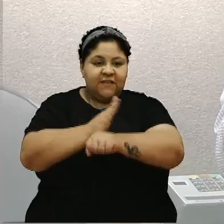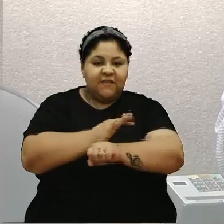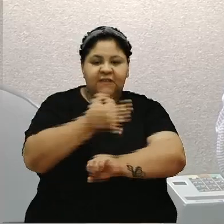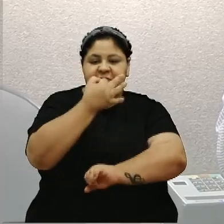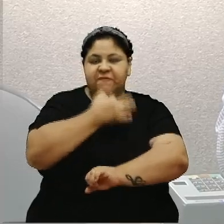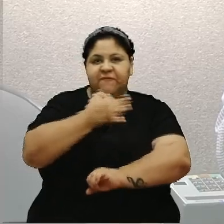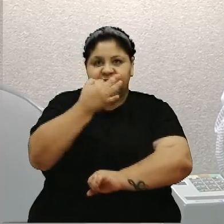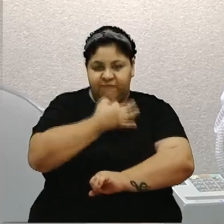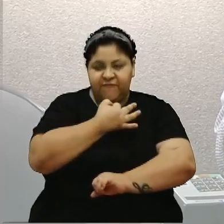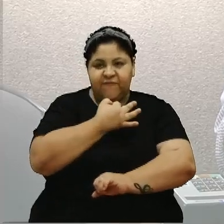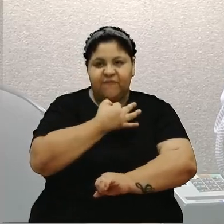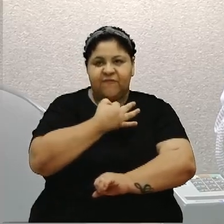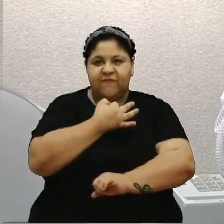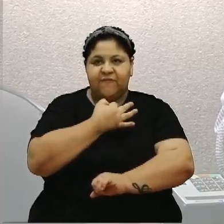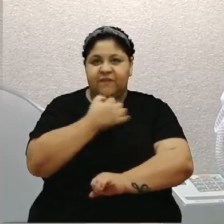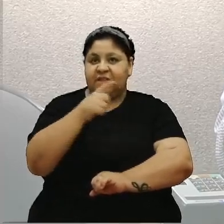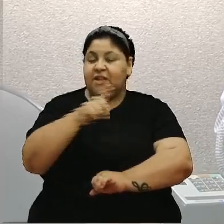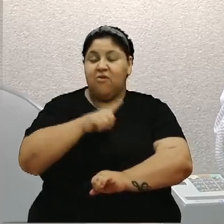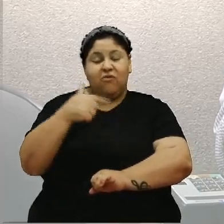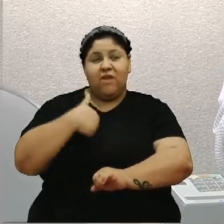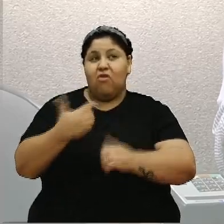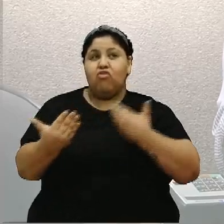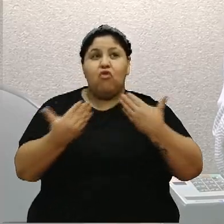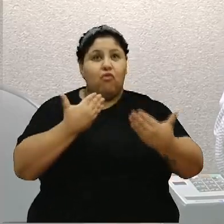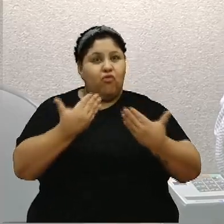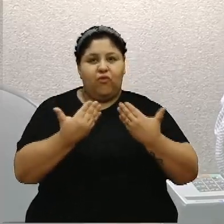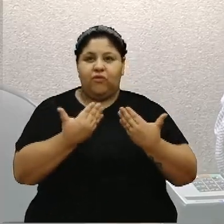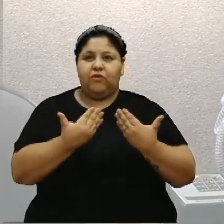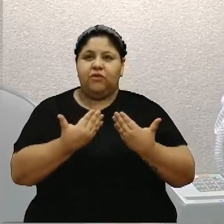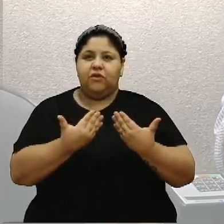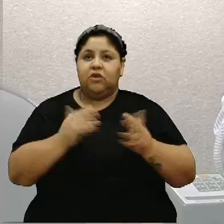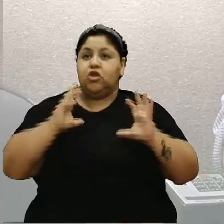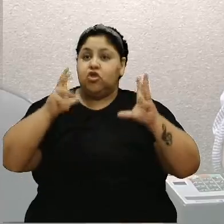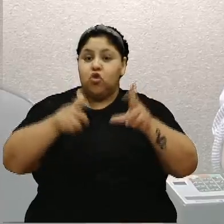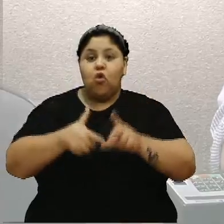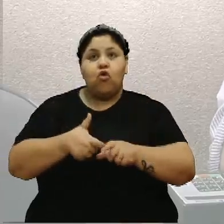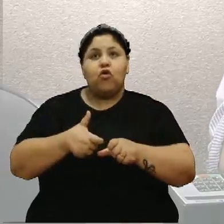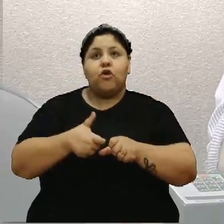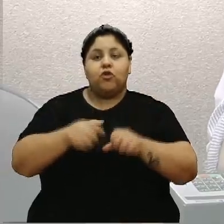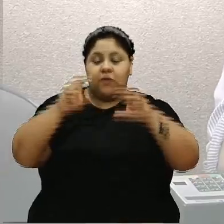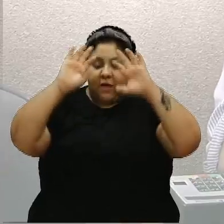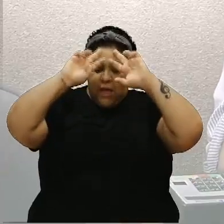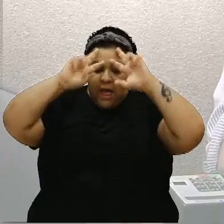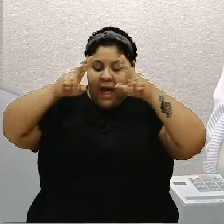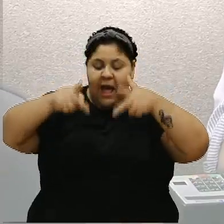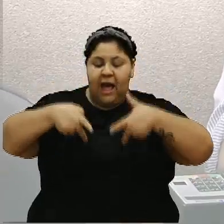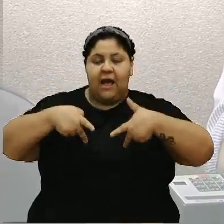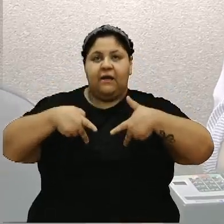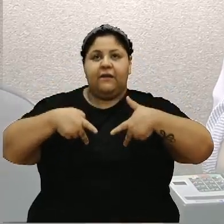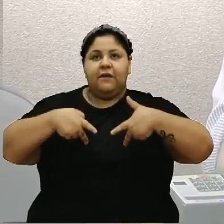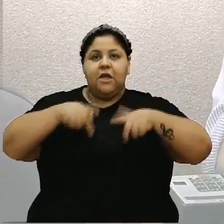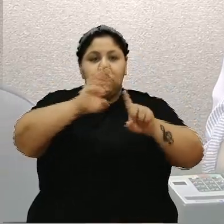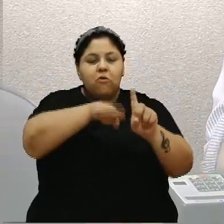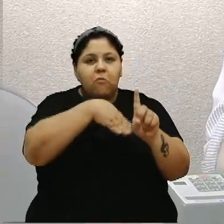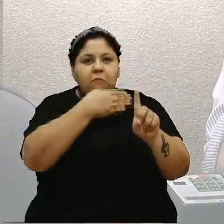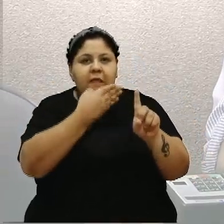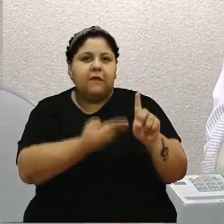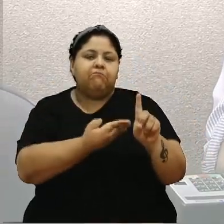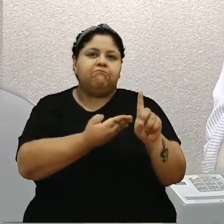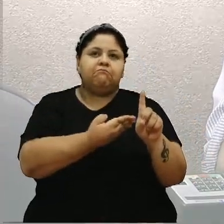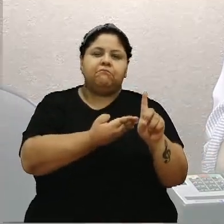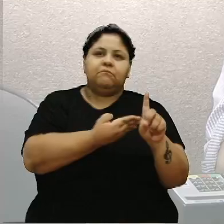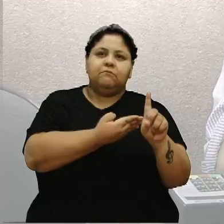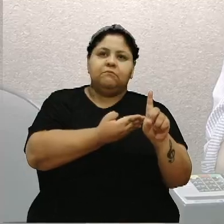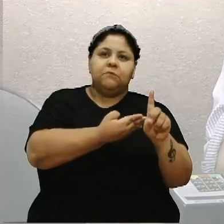de Caxias do Sul, e eu não tenho dúvidas, né, de que todos aqueles que reconhecem, né, que homenageiam,